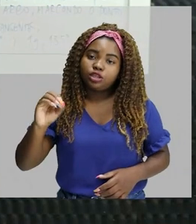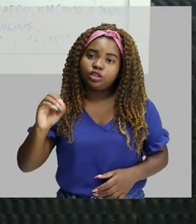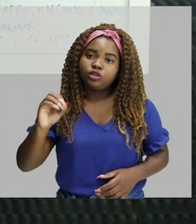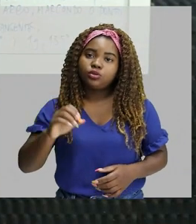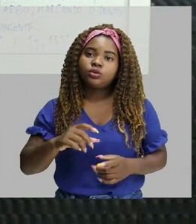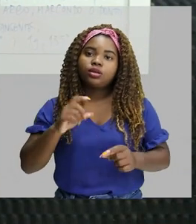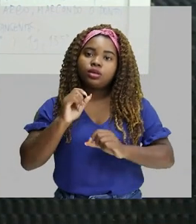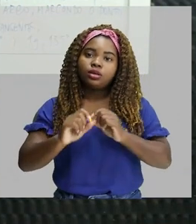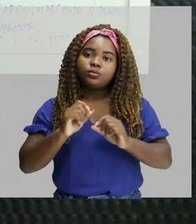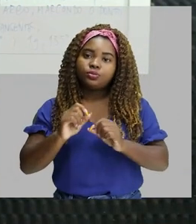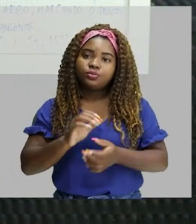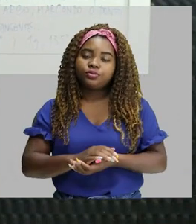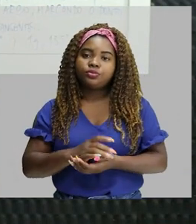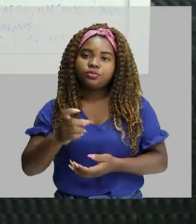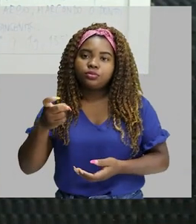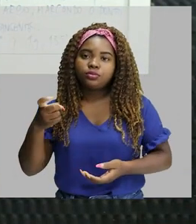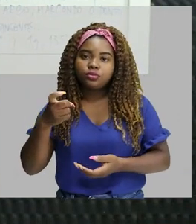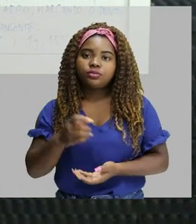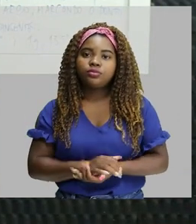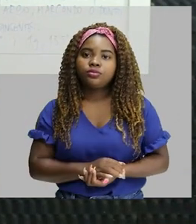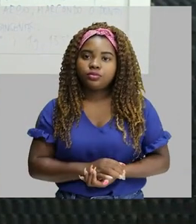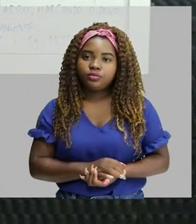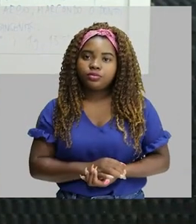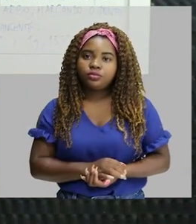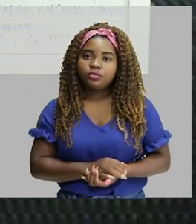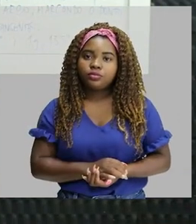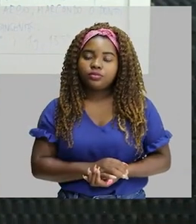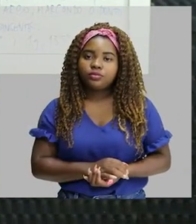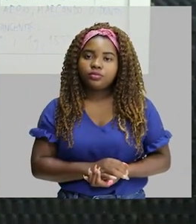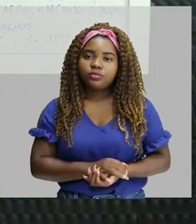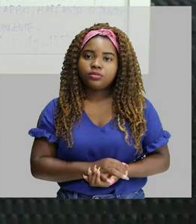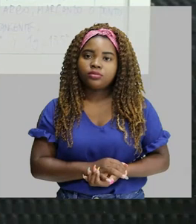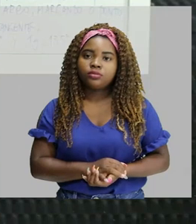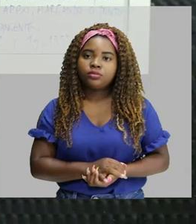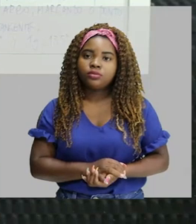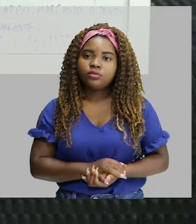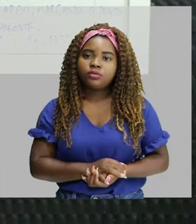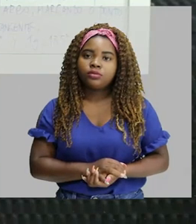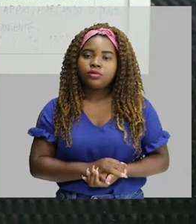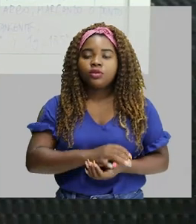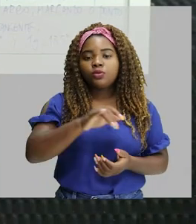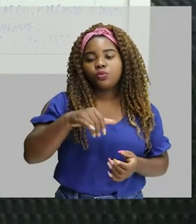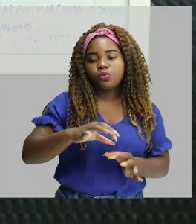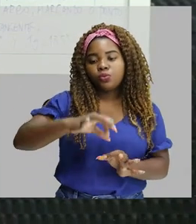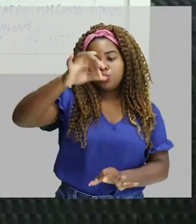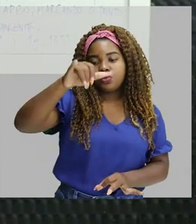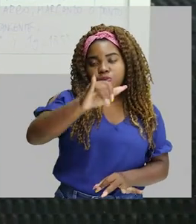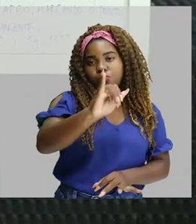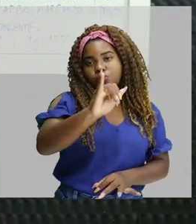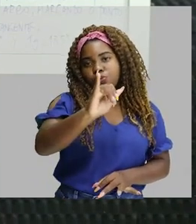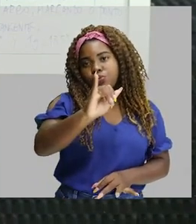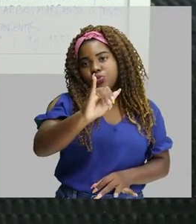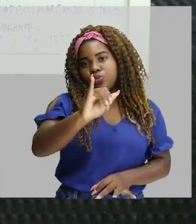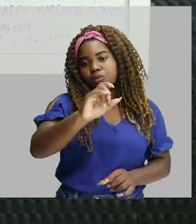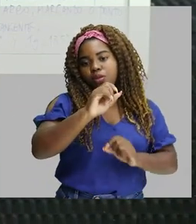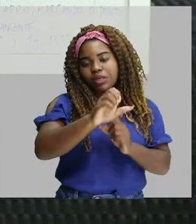eixo Y e abscissa é eixo X então enquanto o eixo Y ele é considerado o